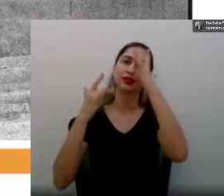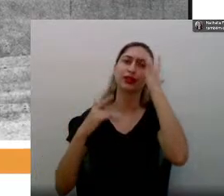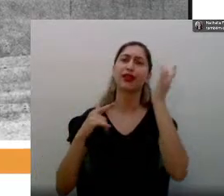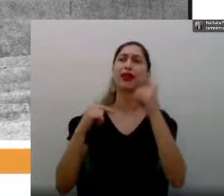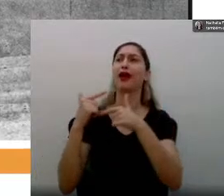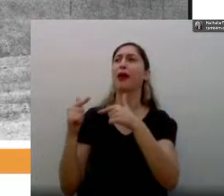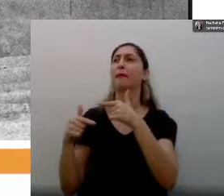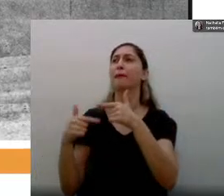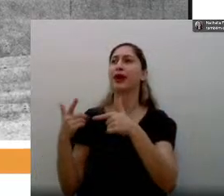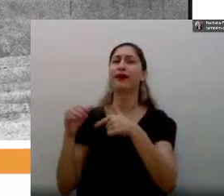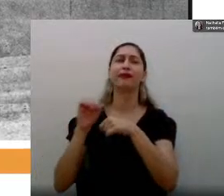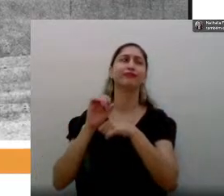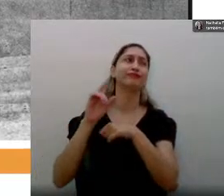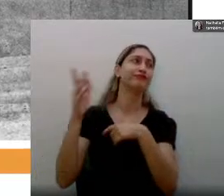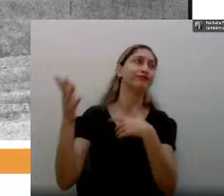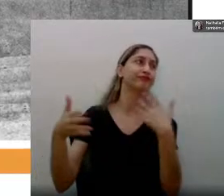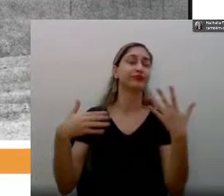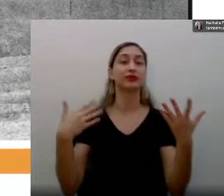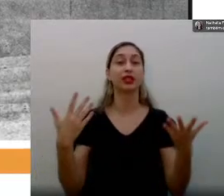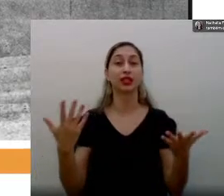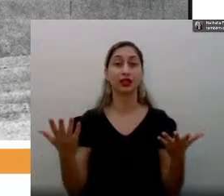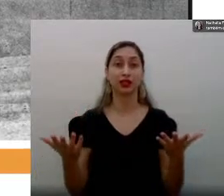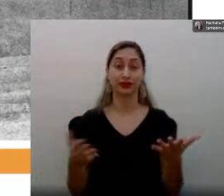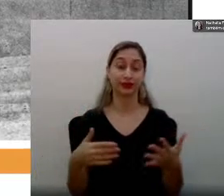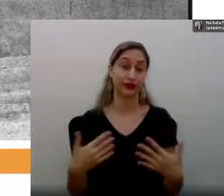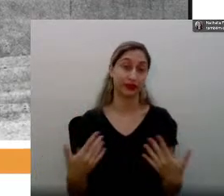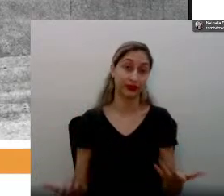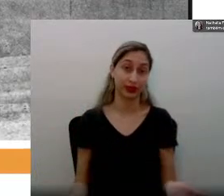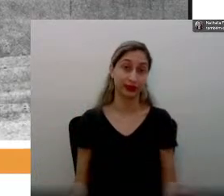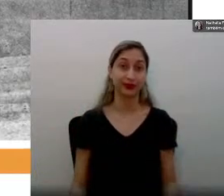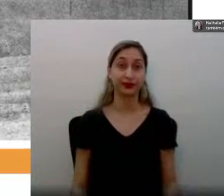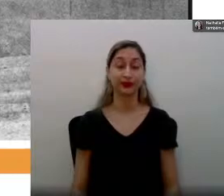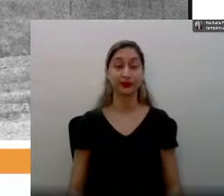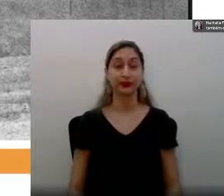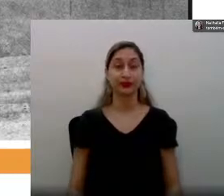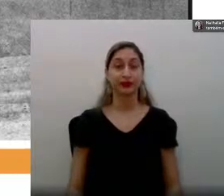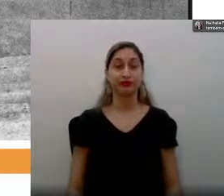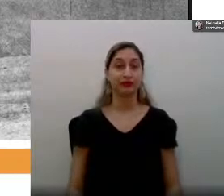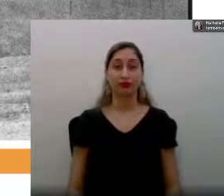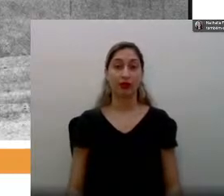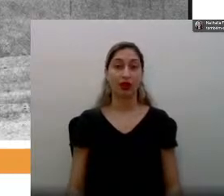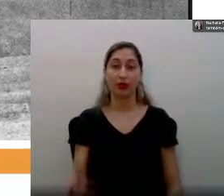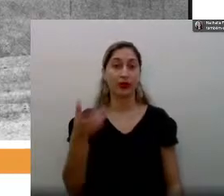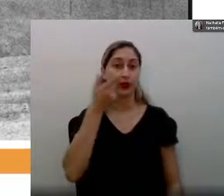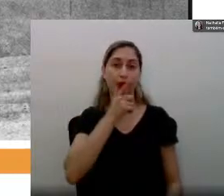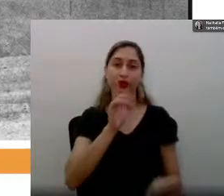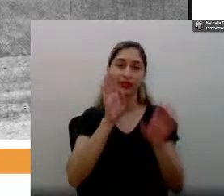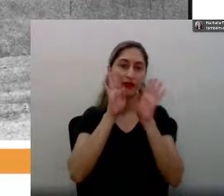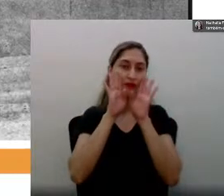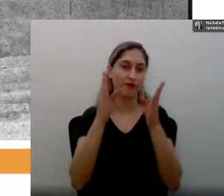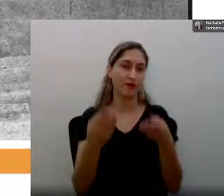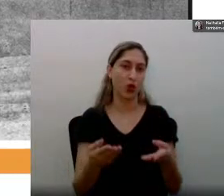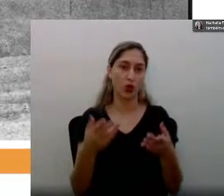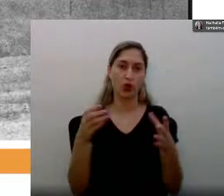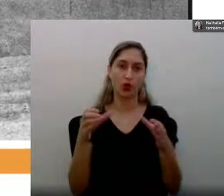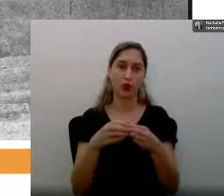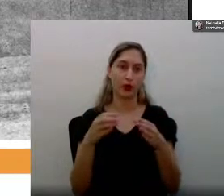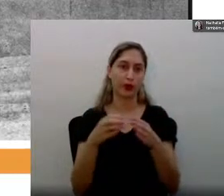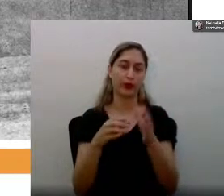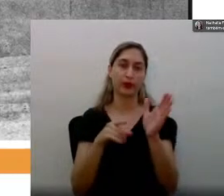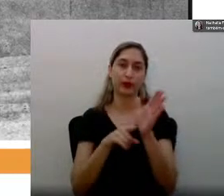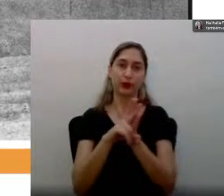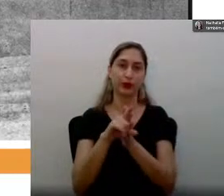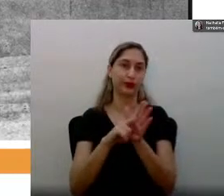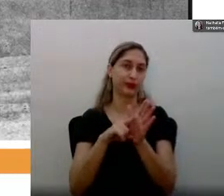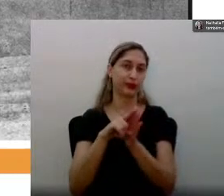né e a partir dessas outras atividades que eles tinham aqui né eles não conseguiam se dedicar totalmente ao grupo o grupo é um grupo de